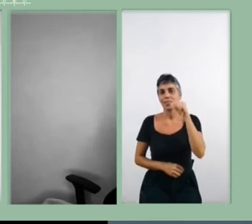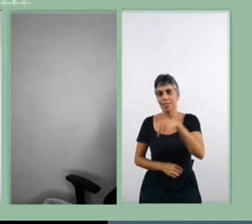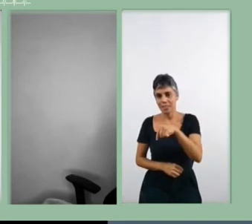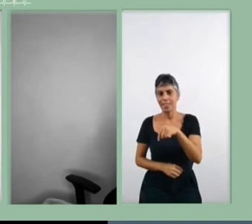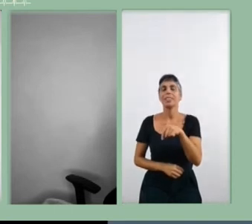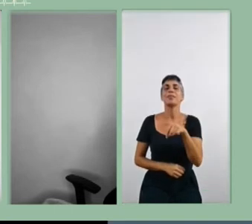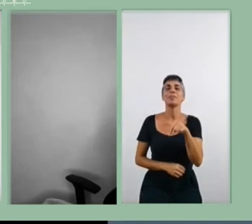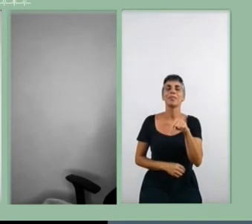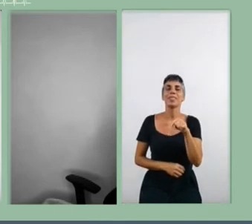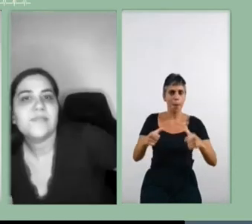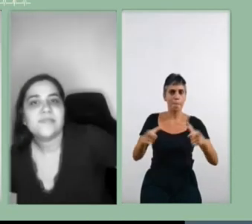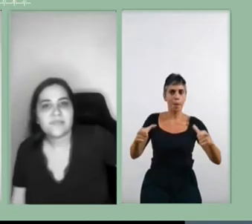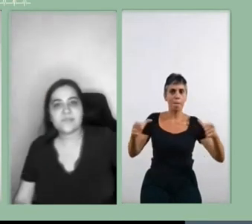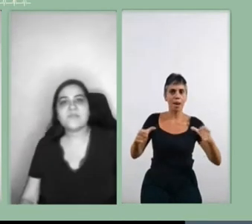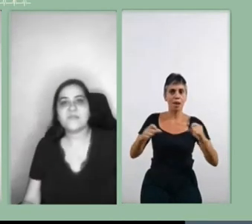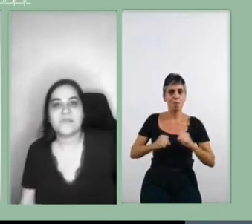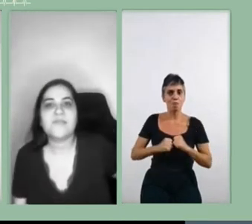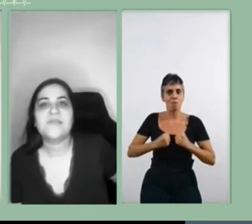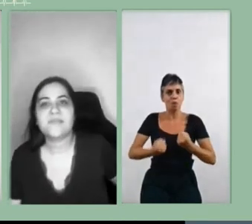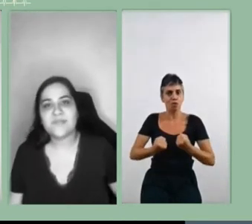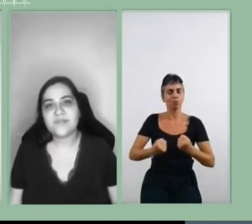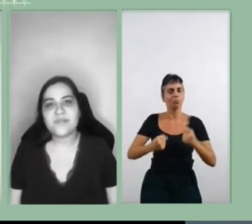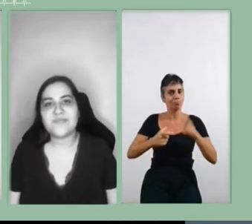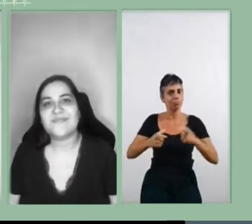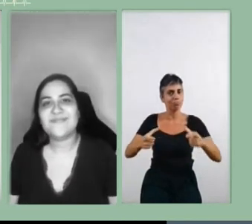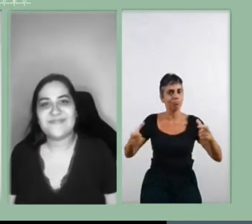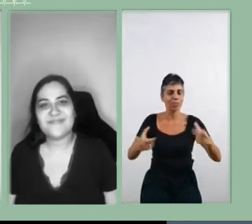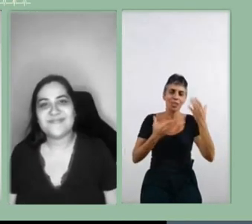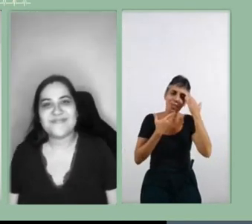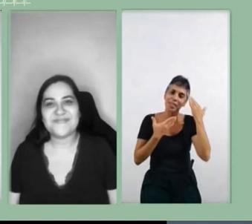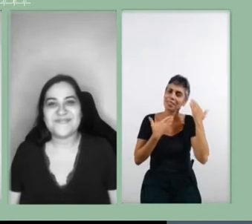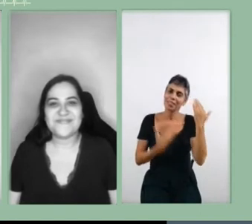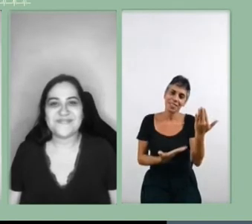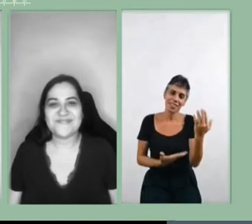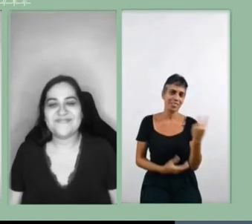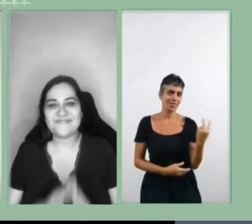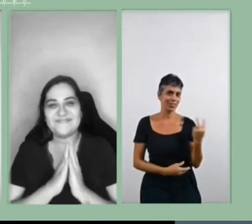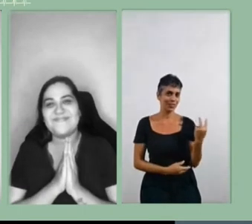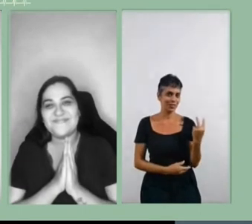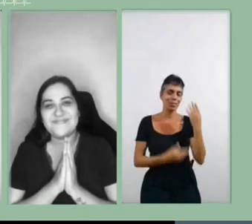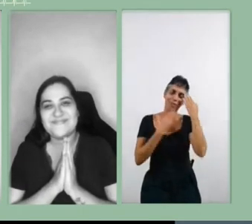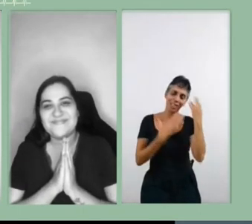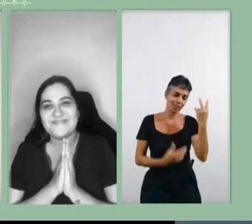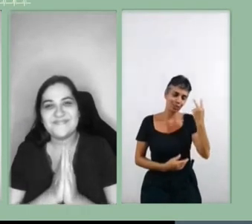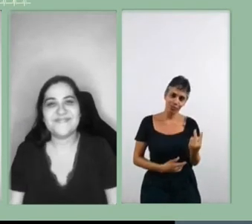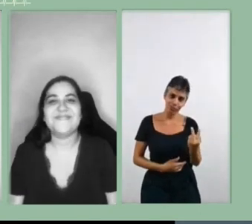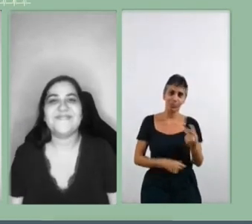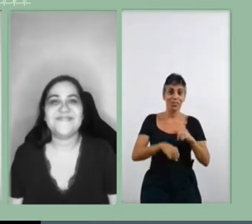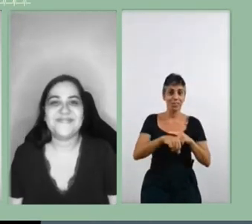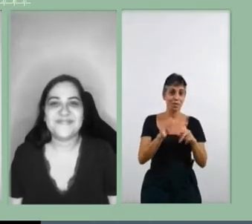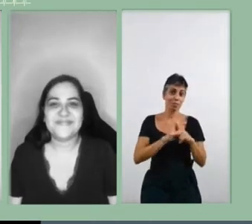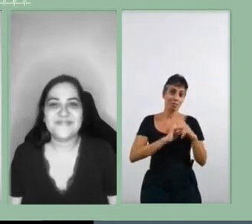Eu quero agradecer. E eu quero agradecer demais, gurias. Obrigada por vocês estarem aqui, disponibilizando o tempo de